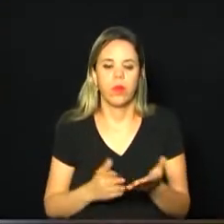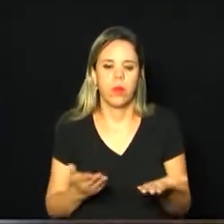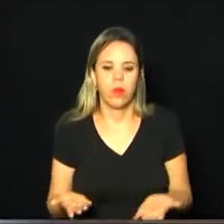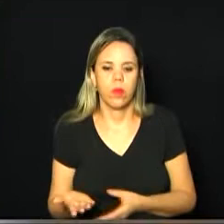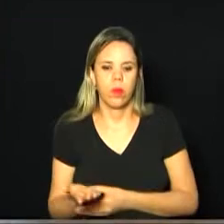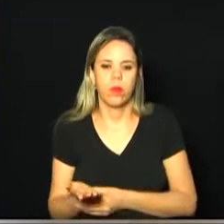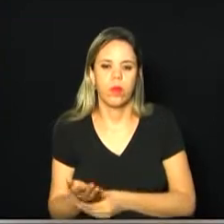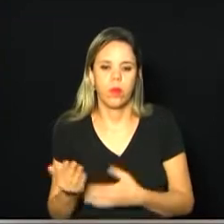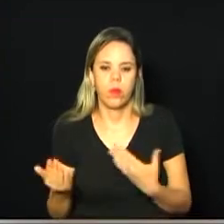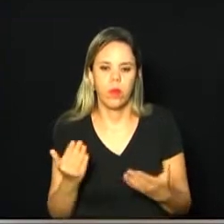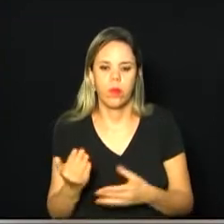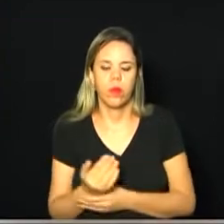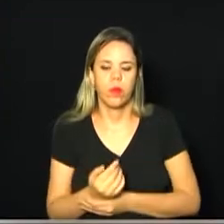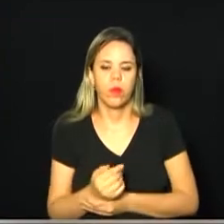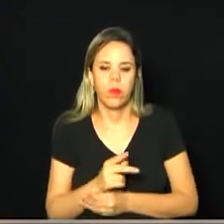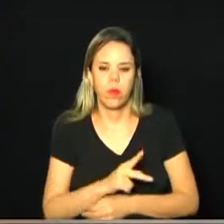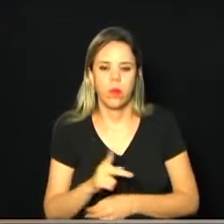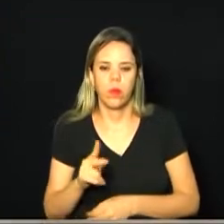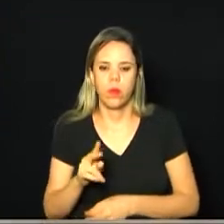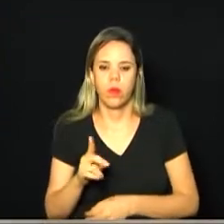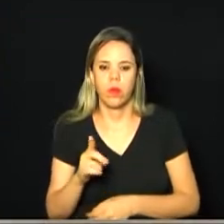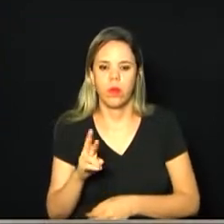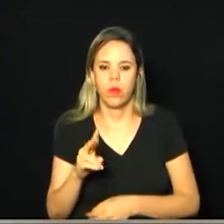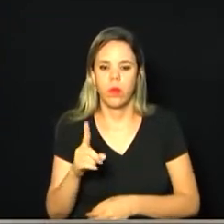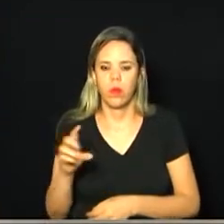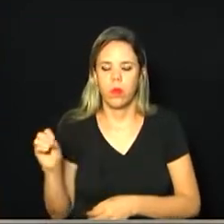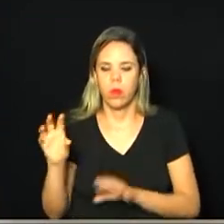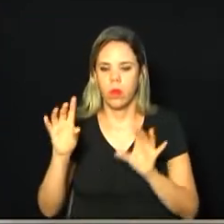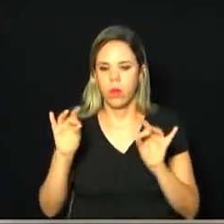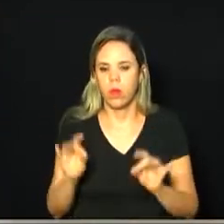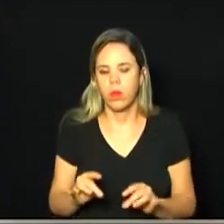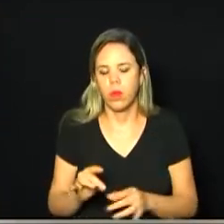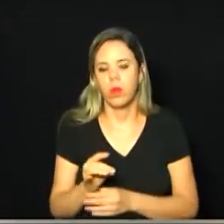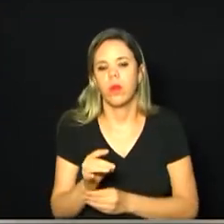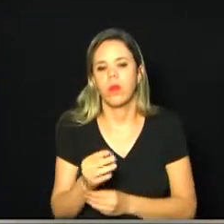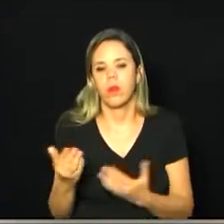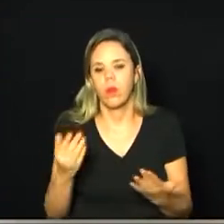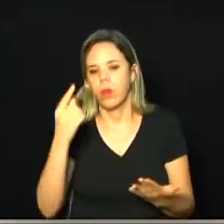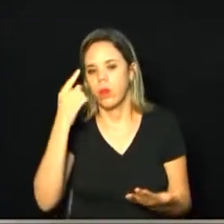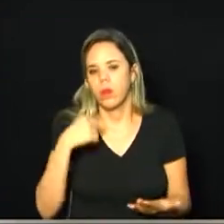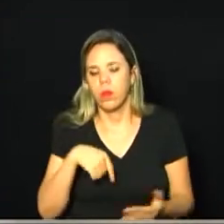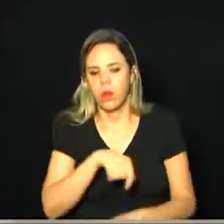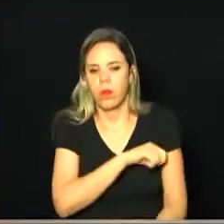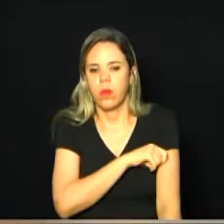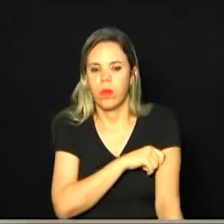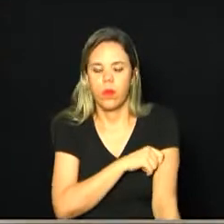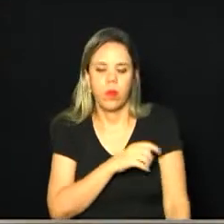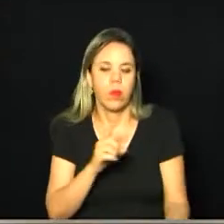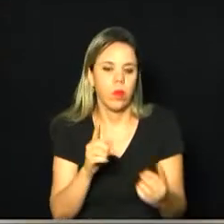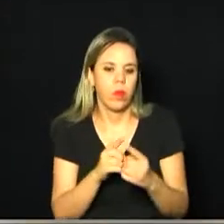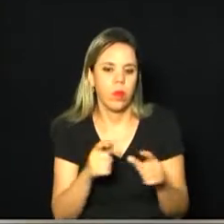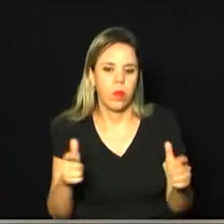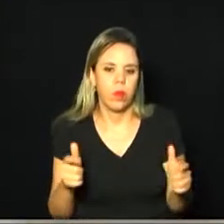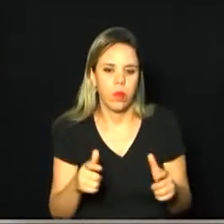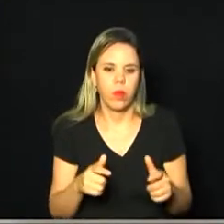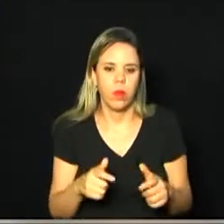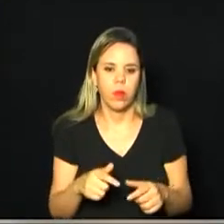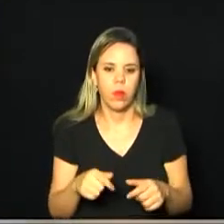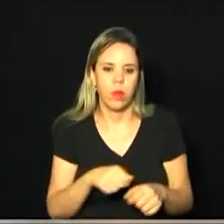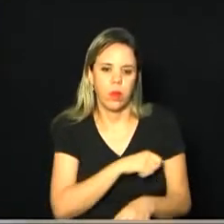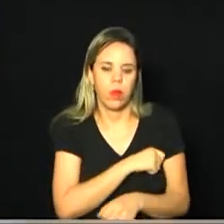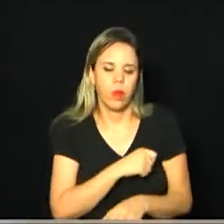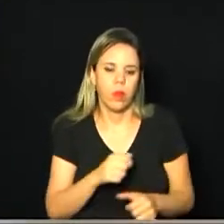fez um balanço professor Ricardo detalhe ou para gente qual é o perfil do aluno que Ele atende a Ampla maioria são